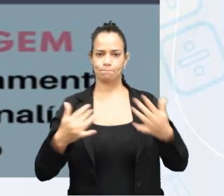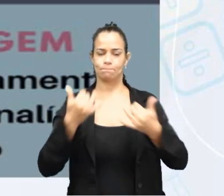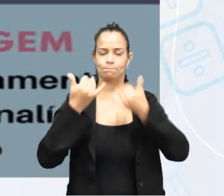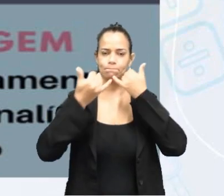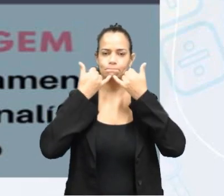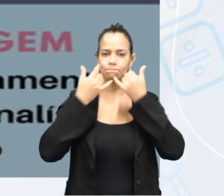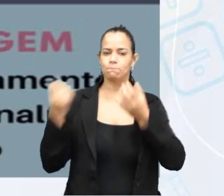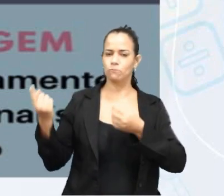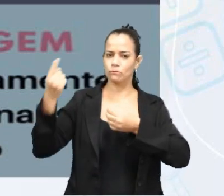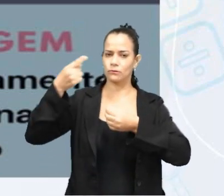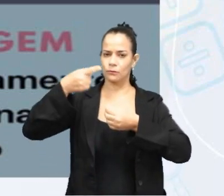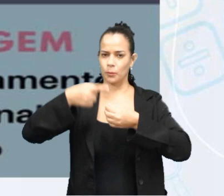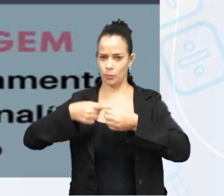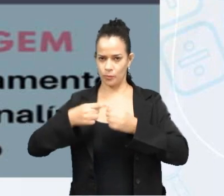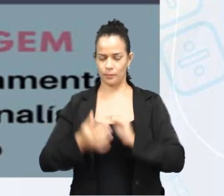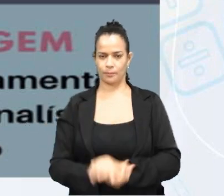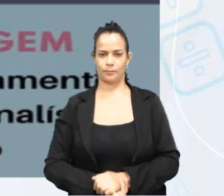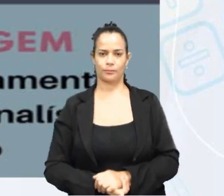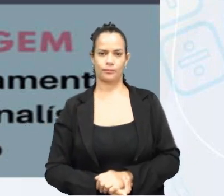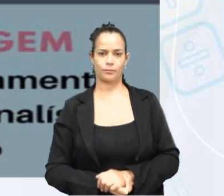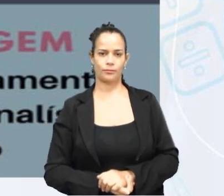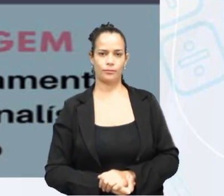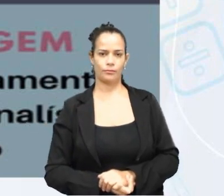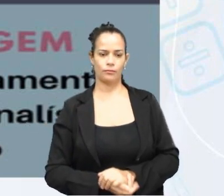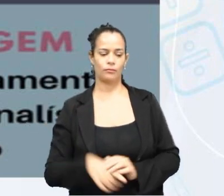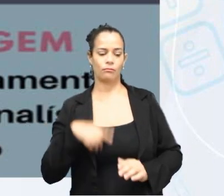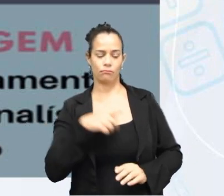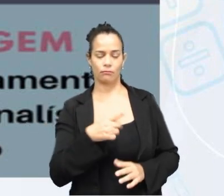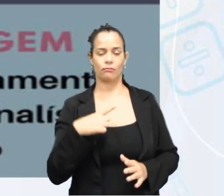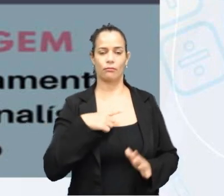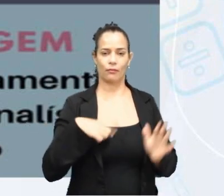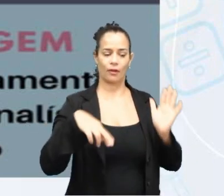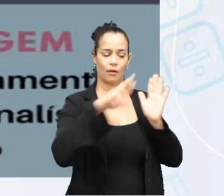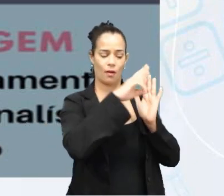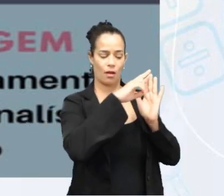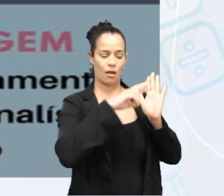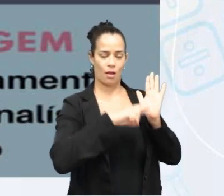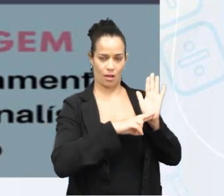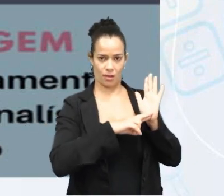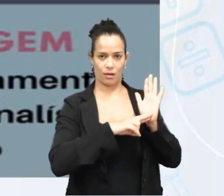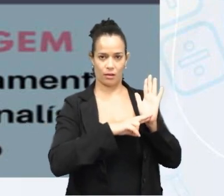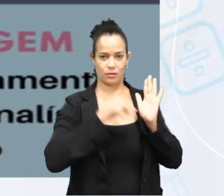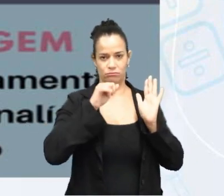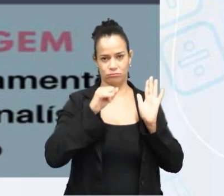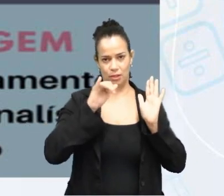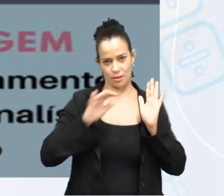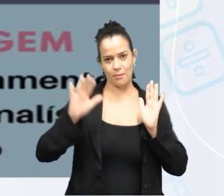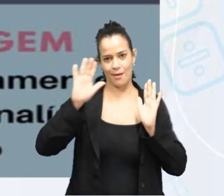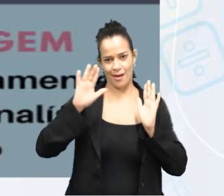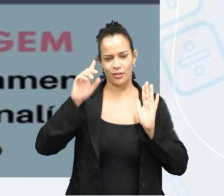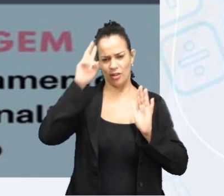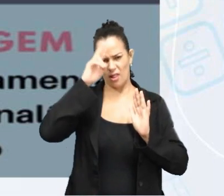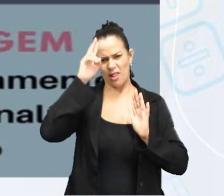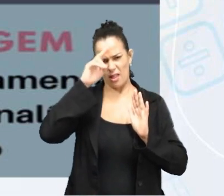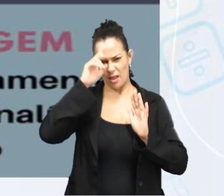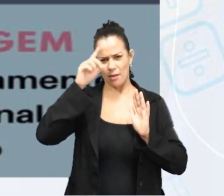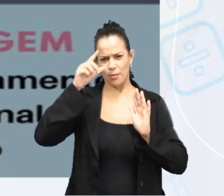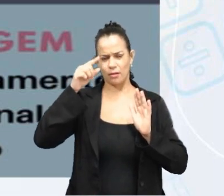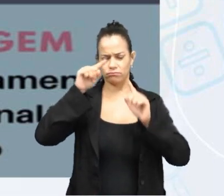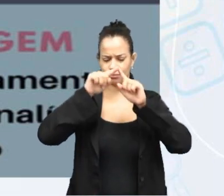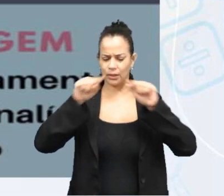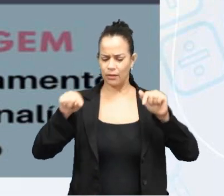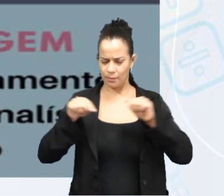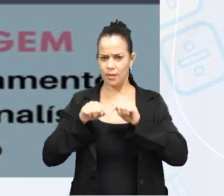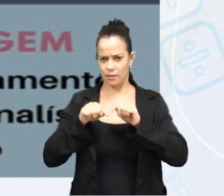para recapitularmos. Sua forma segue a regra da pirâmide invertida. Lembra da aula que nós falamos da pirâmide invertida? Ainda